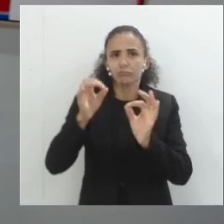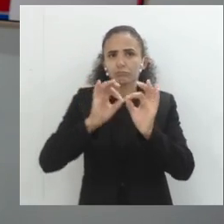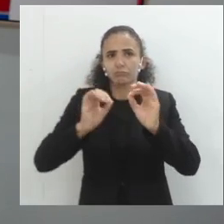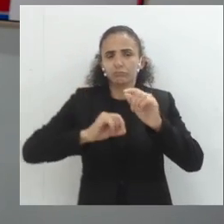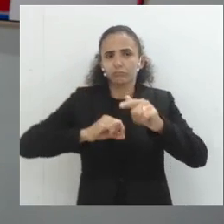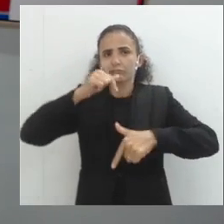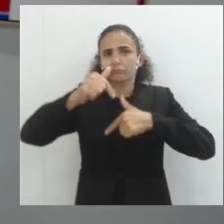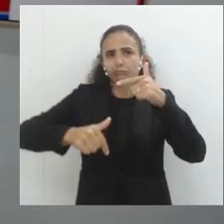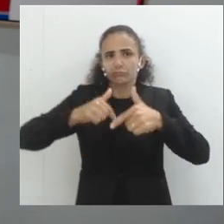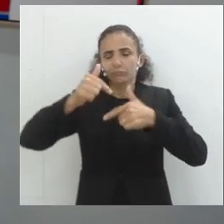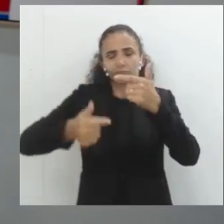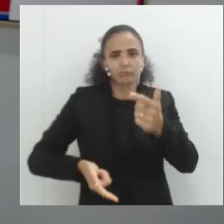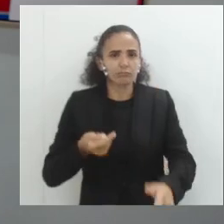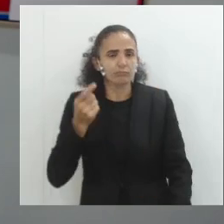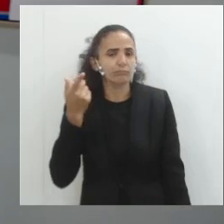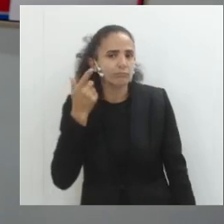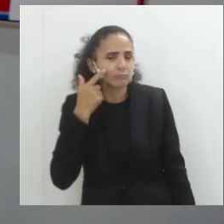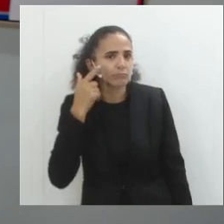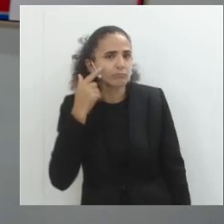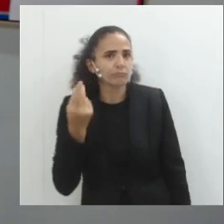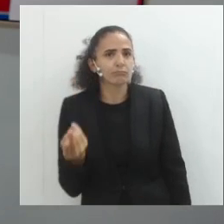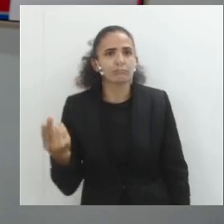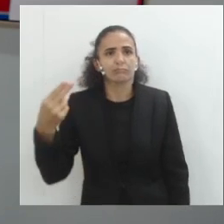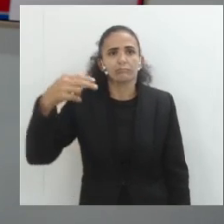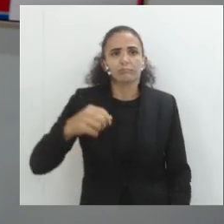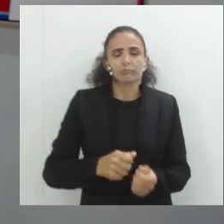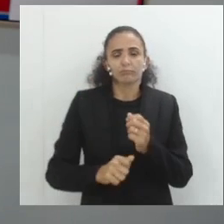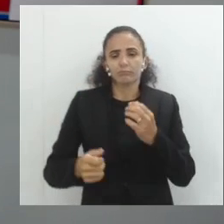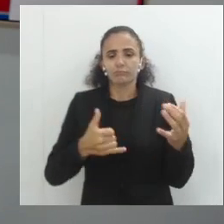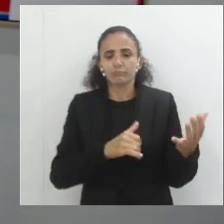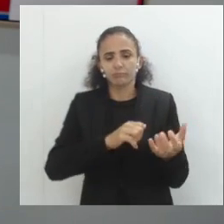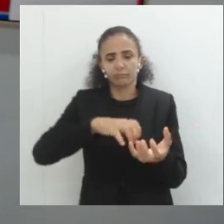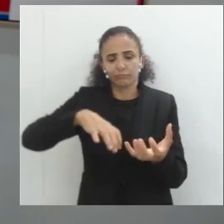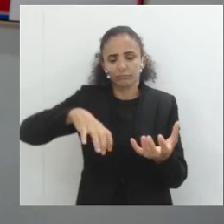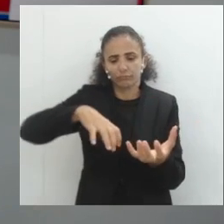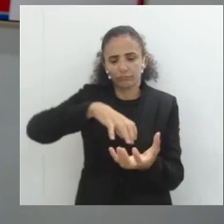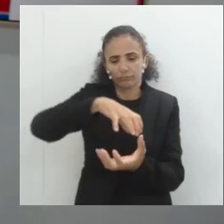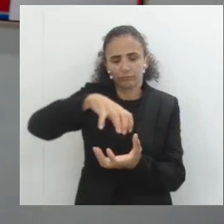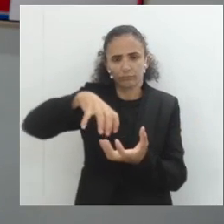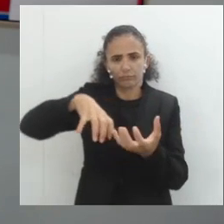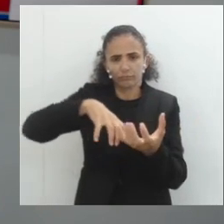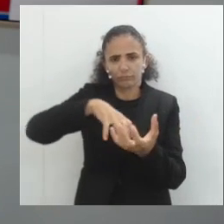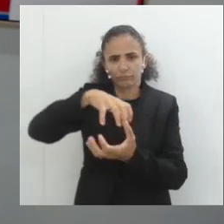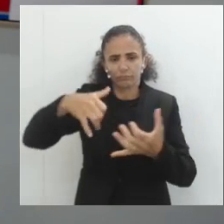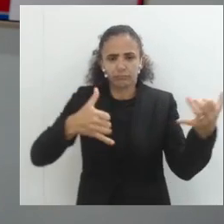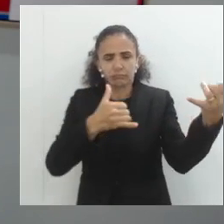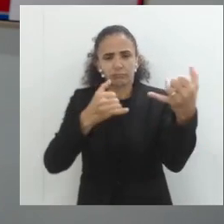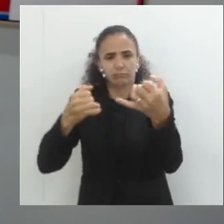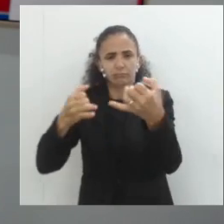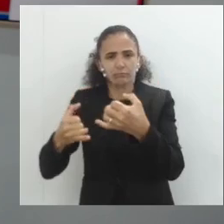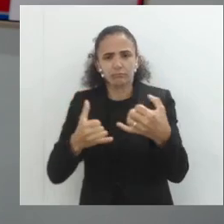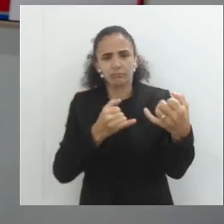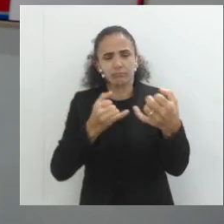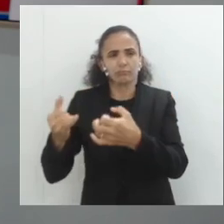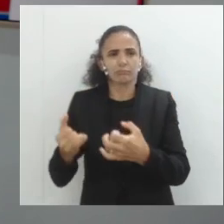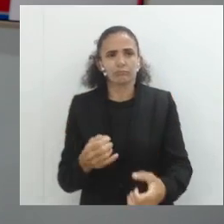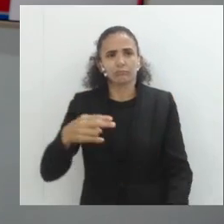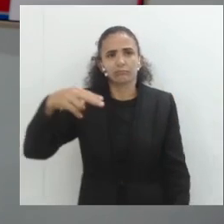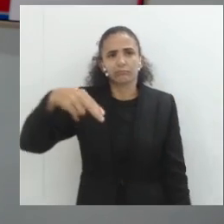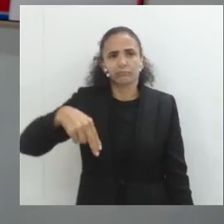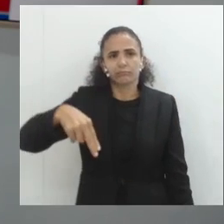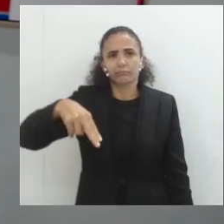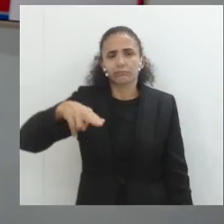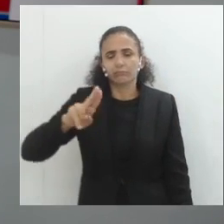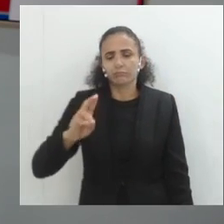ficar mais atento a essas questões, porque uma guerra nuclear até porque a Coreia do Norte ela